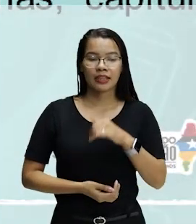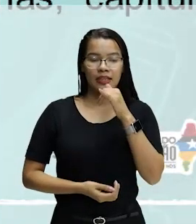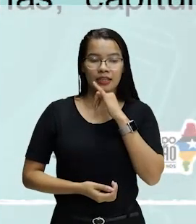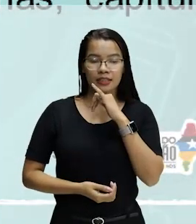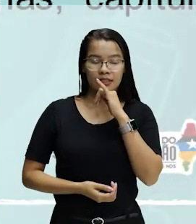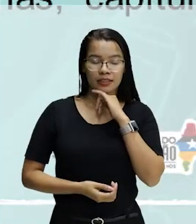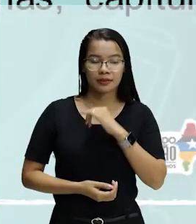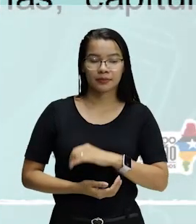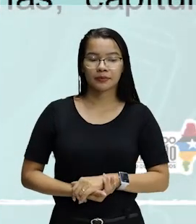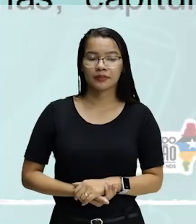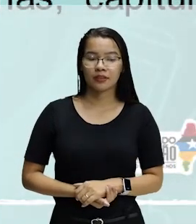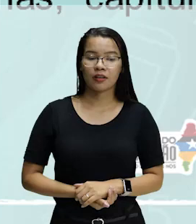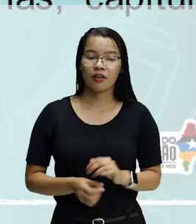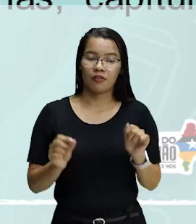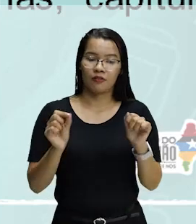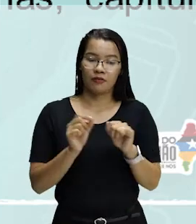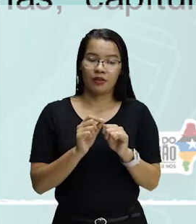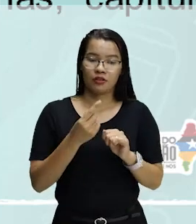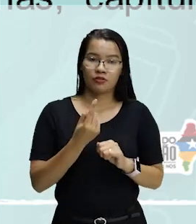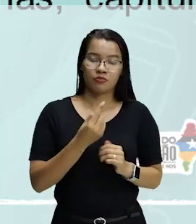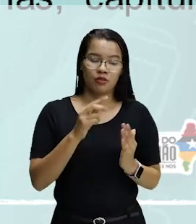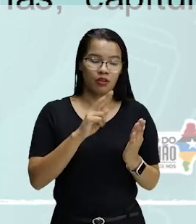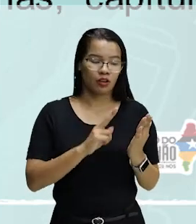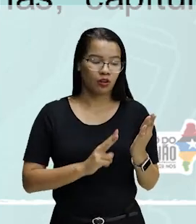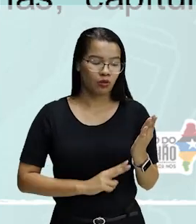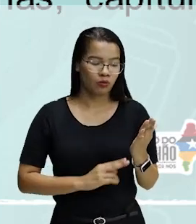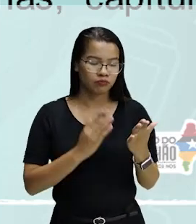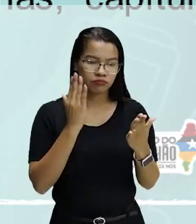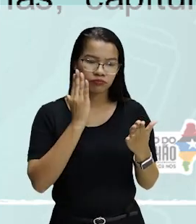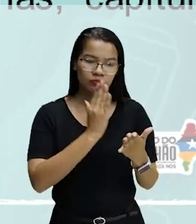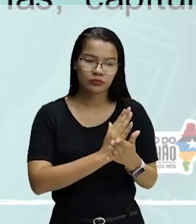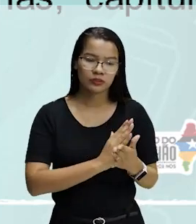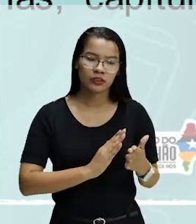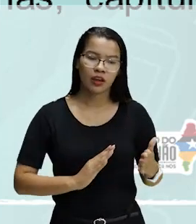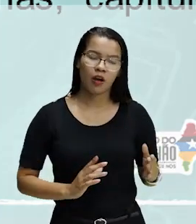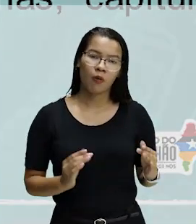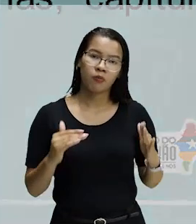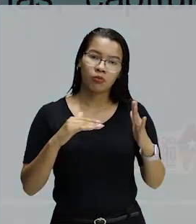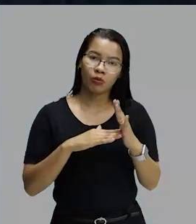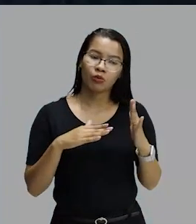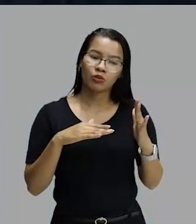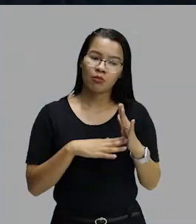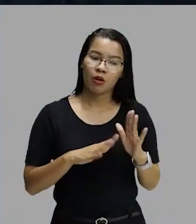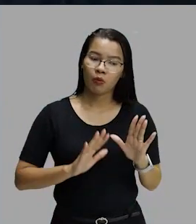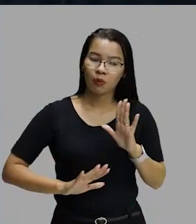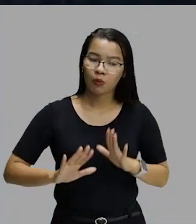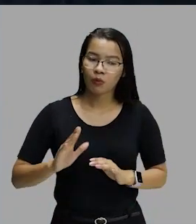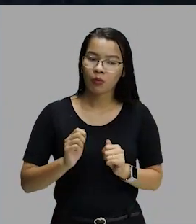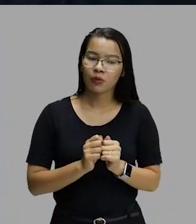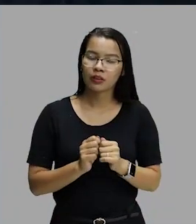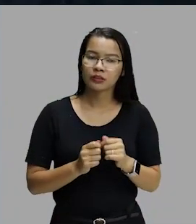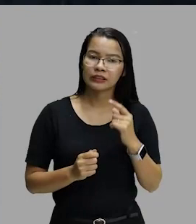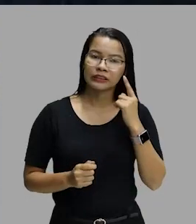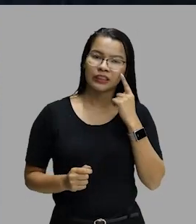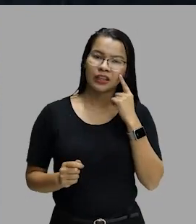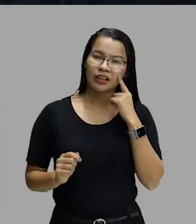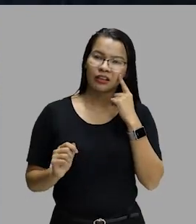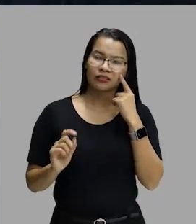Exemplos ainda. Faça uma leitura final. Cuidado com as ideias